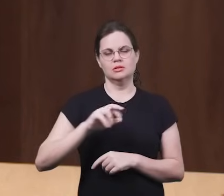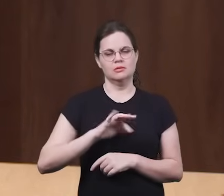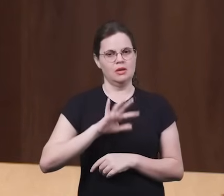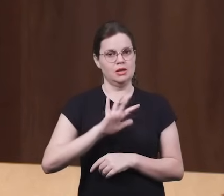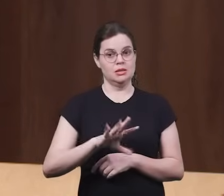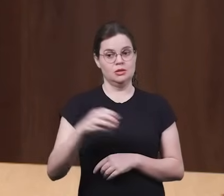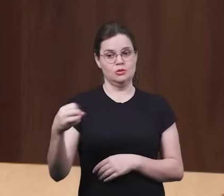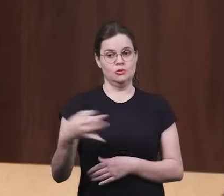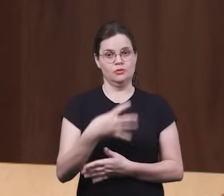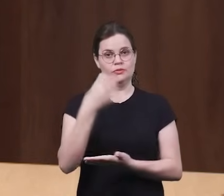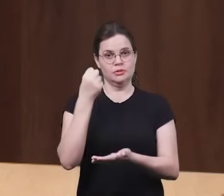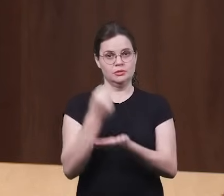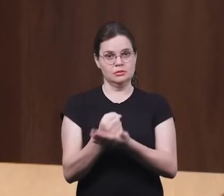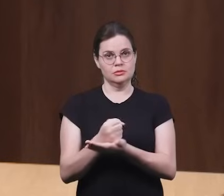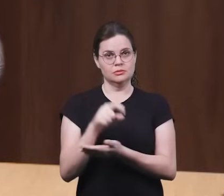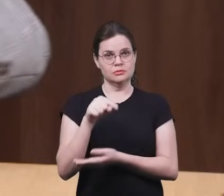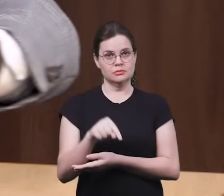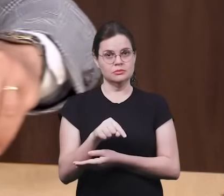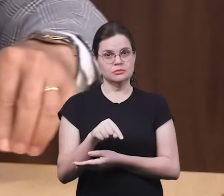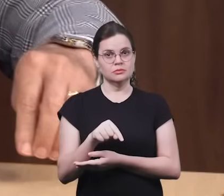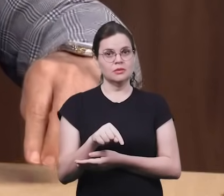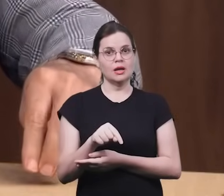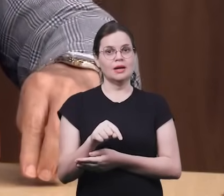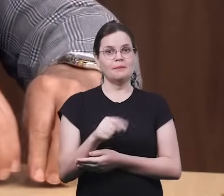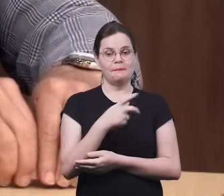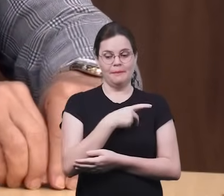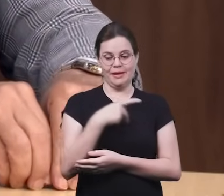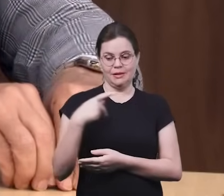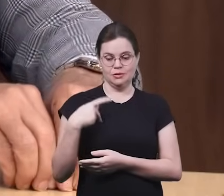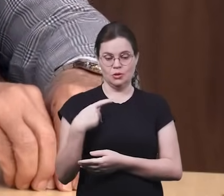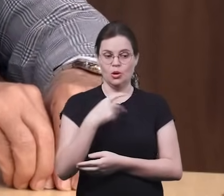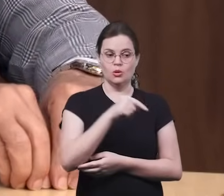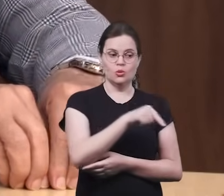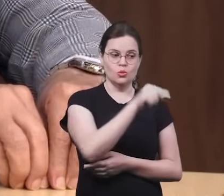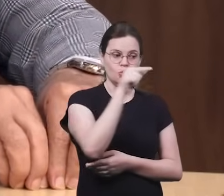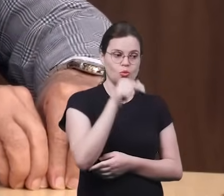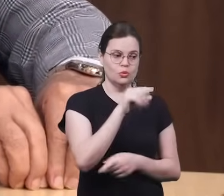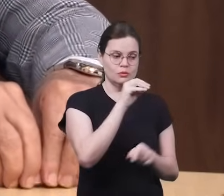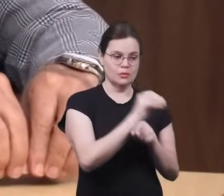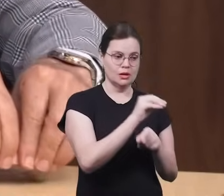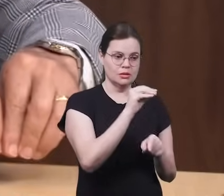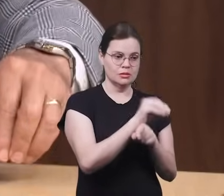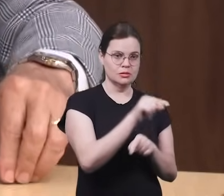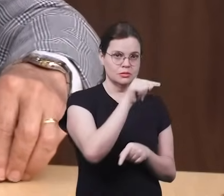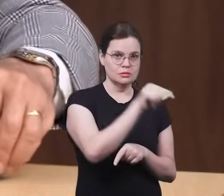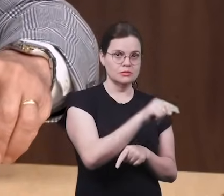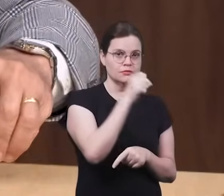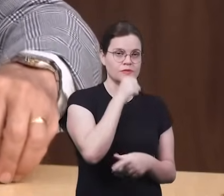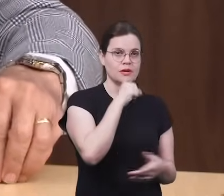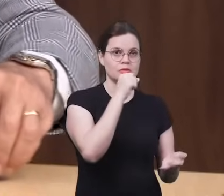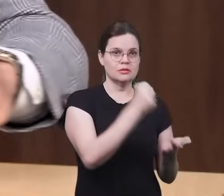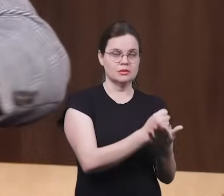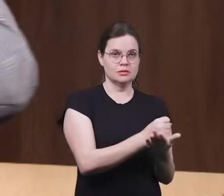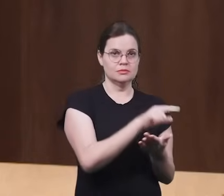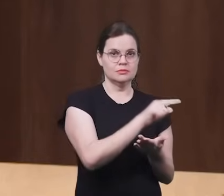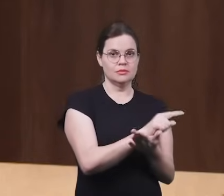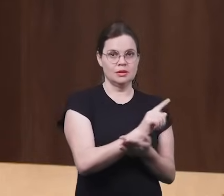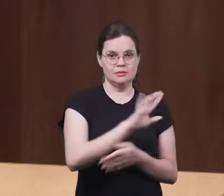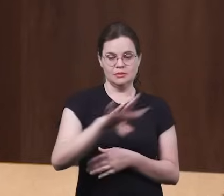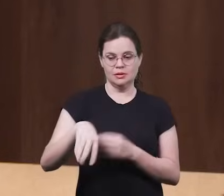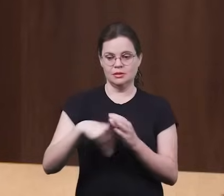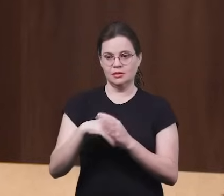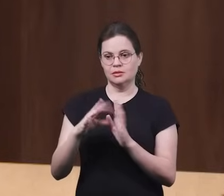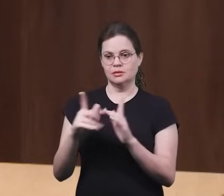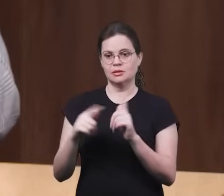é assim. No Novo Testamento, o pastoreio do Velho Testamento, para nós, para